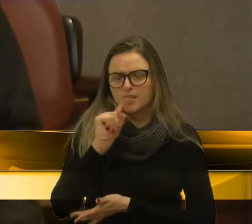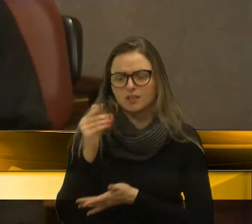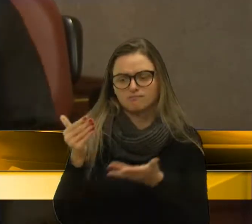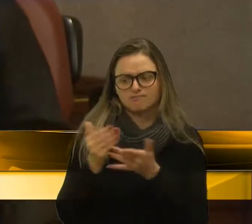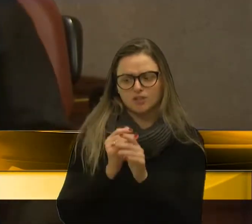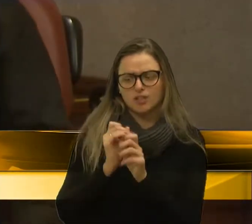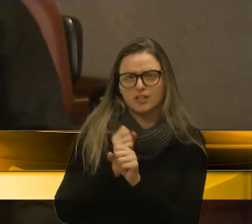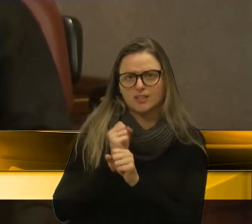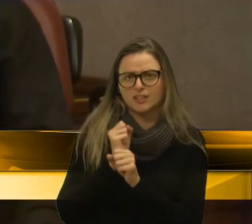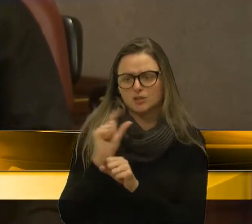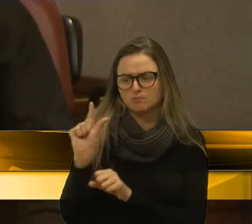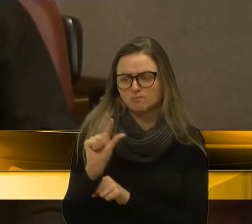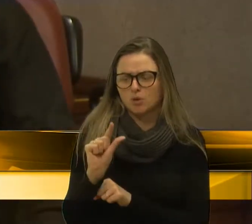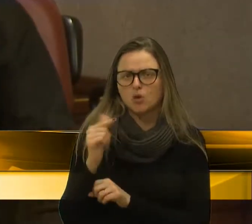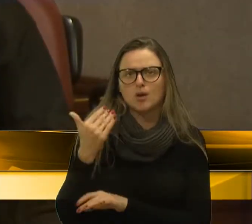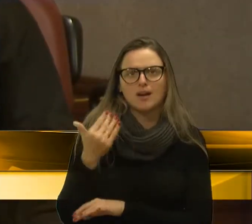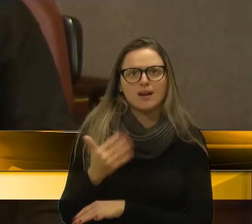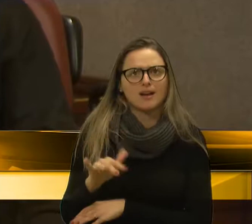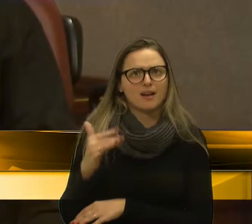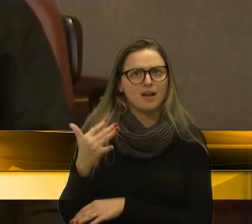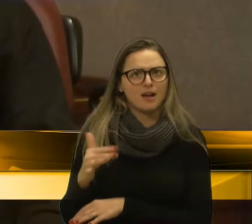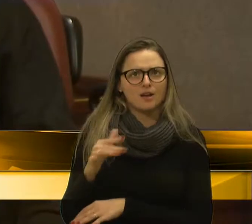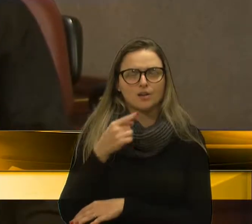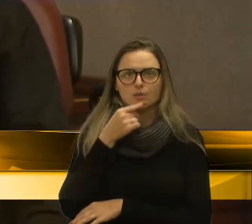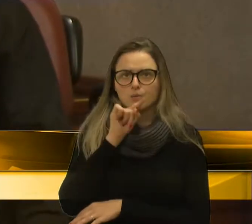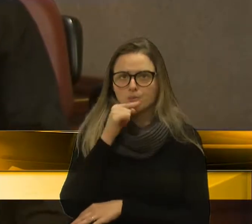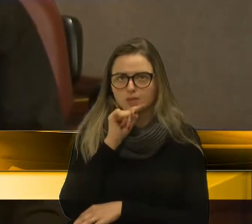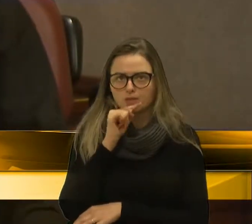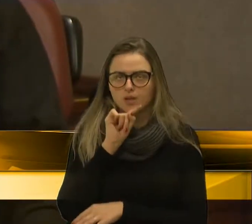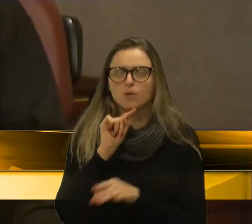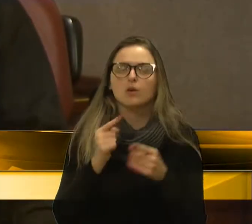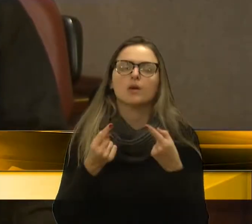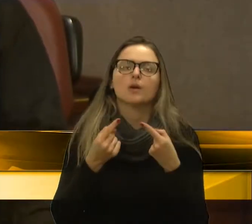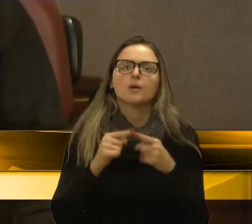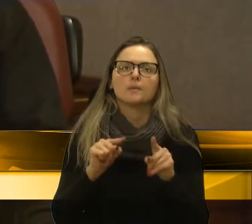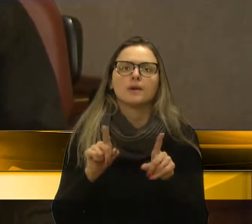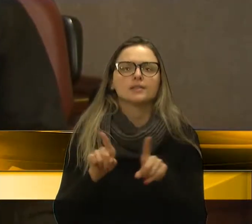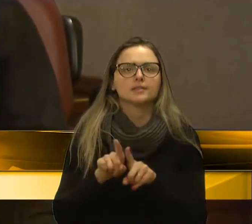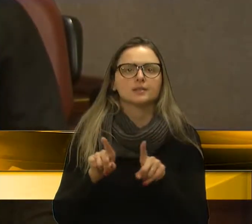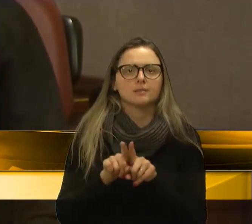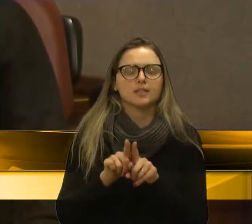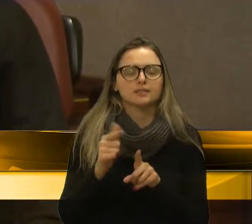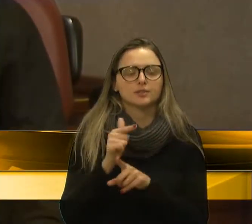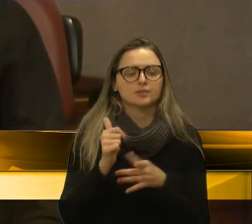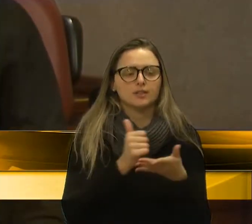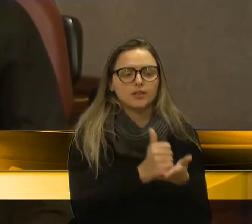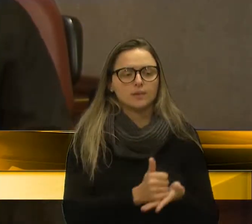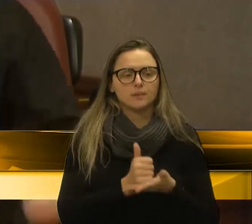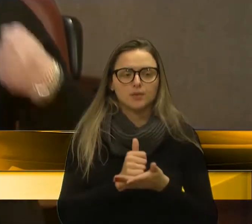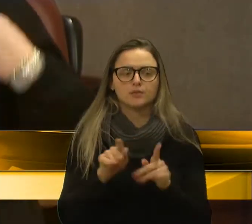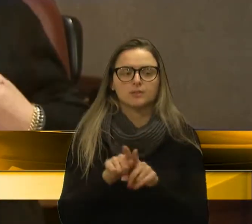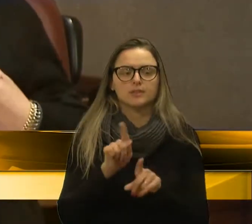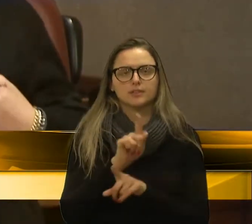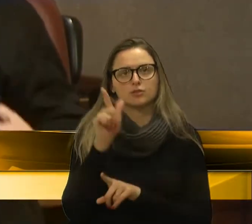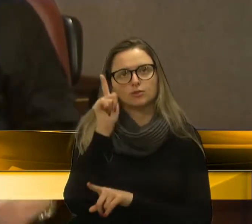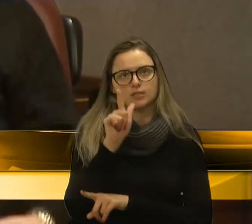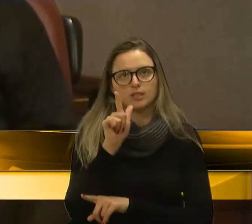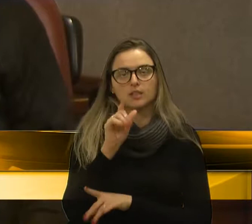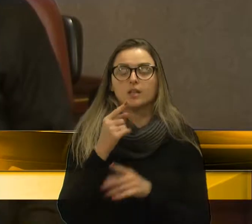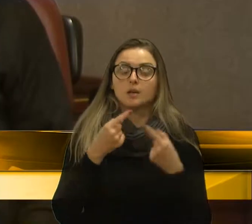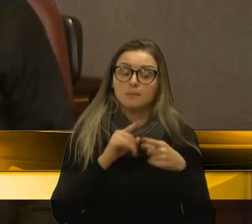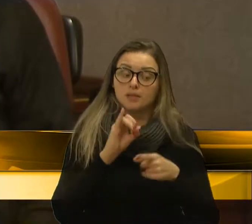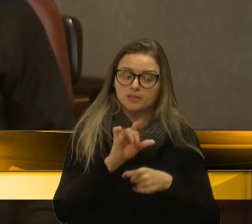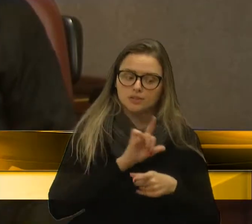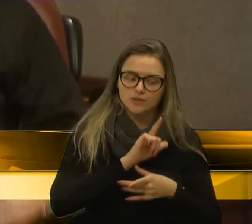Esse ano, muito caro o Pinhão, né? Mas, então, sem apoio, dificilmente aconteceu. Mas, se tivesse o